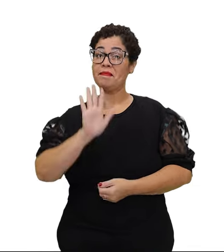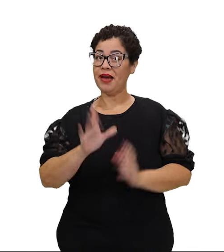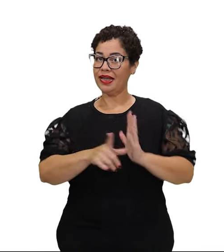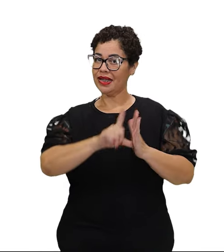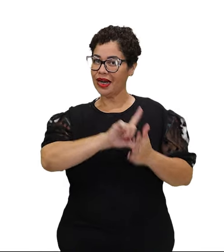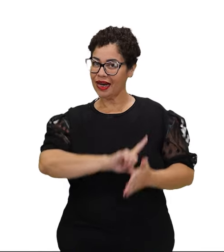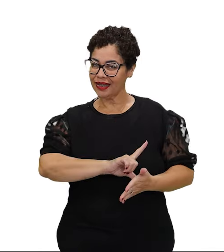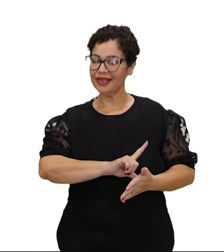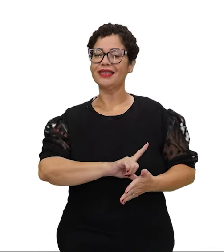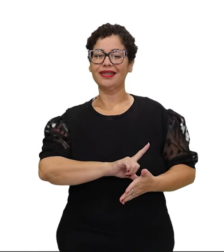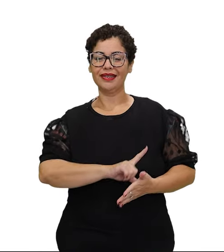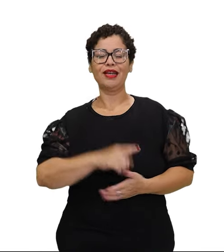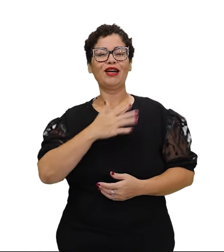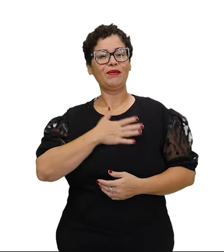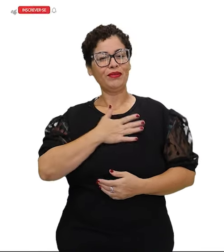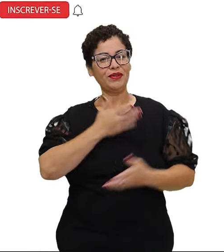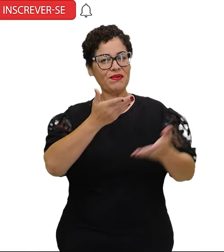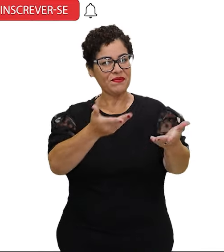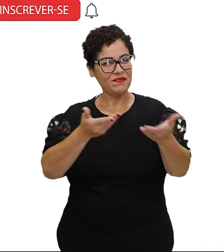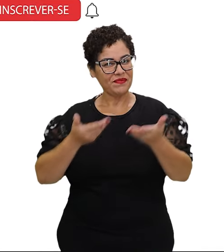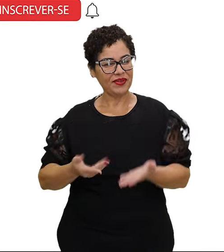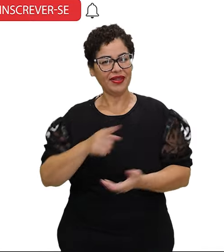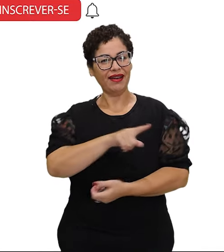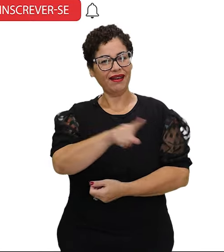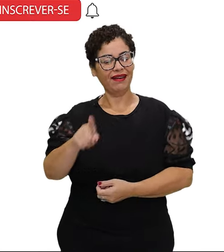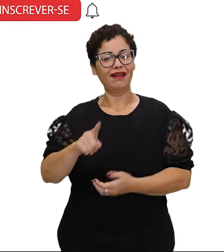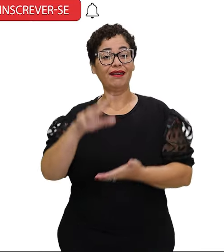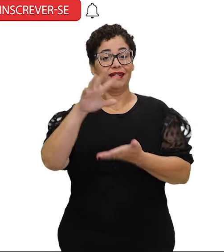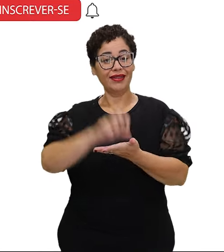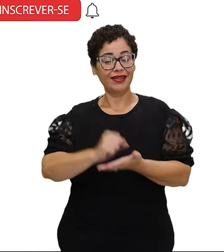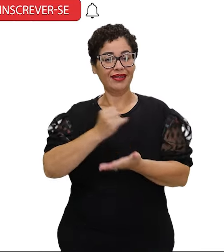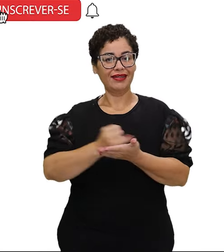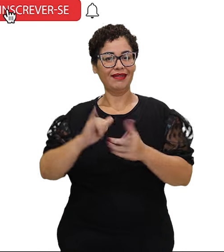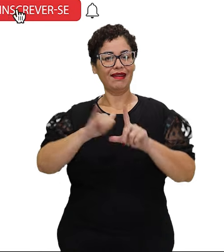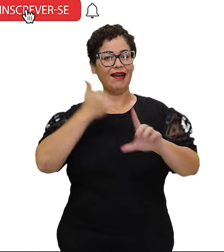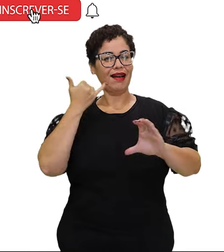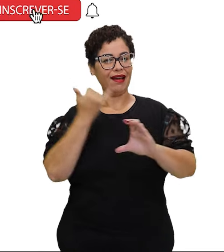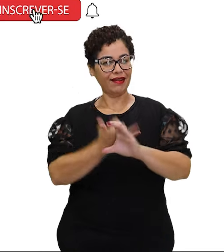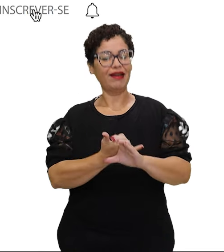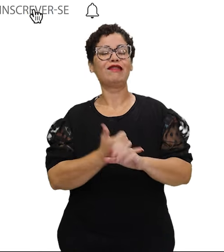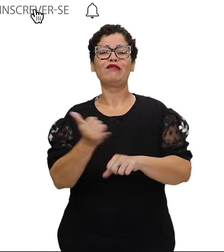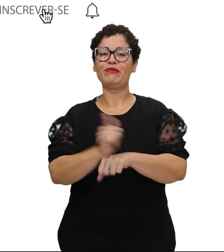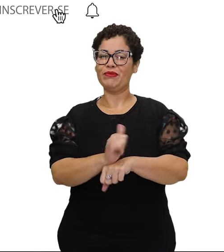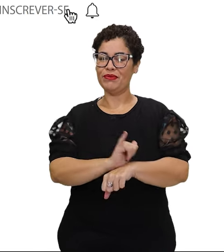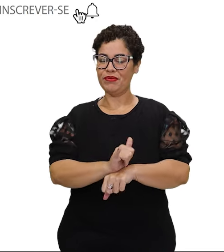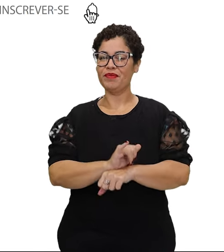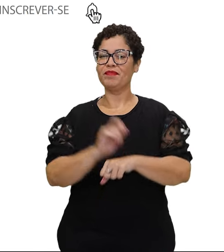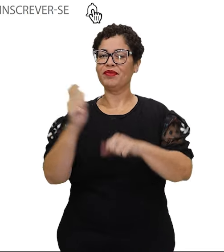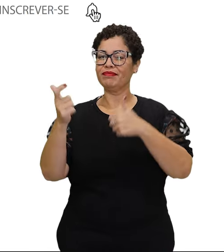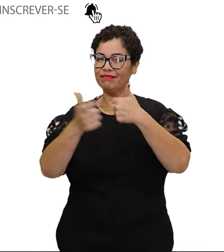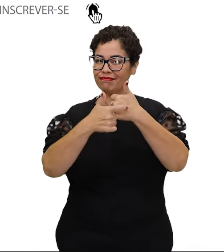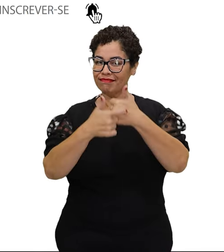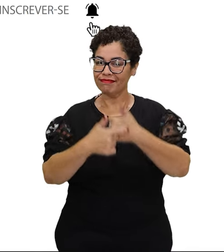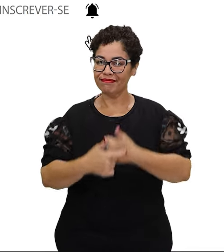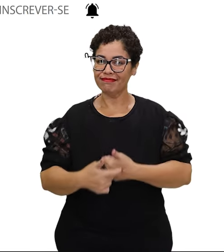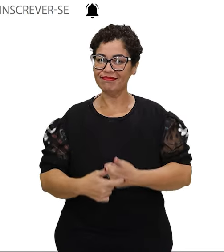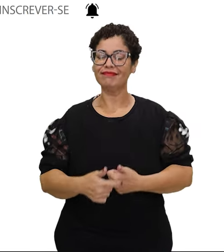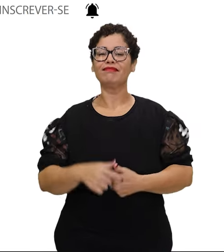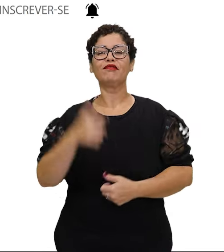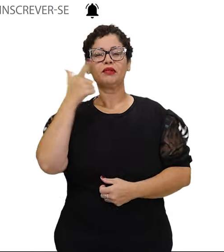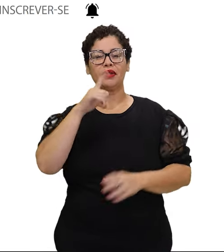antes de começarmos, gostaria de convidá-los a se inscreverem no nosso canal no YouTube e ativarem o sininho